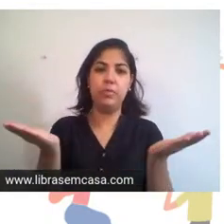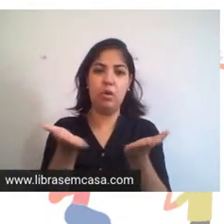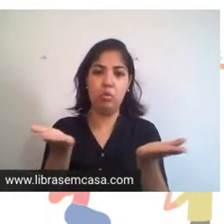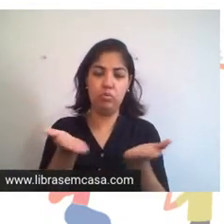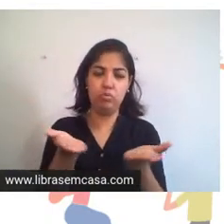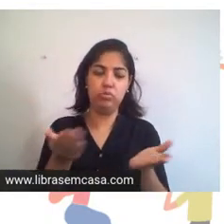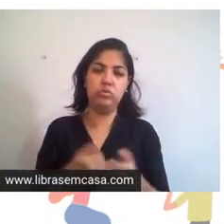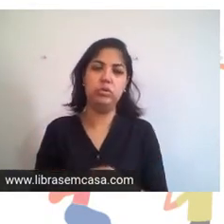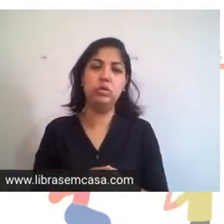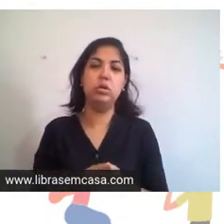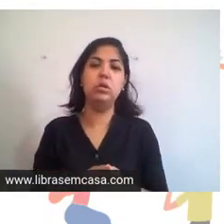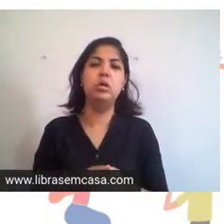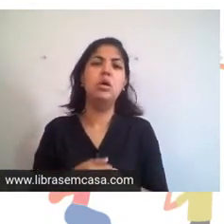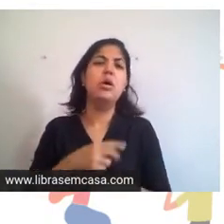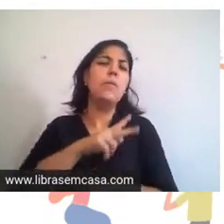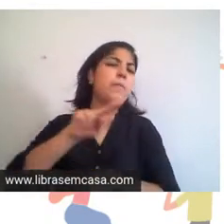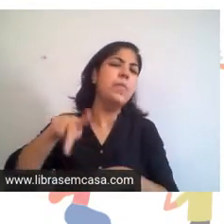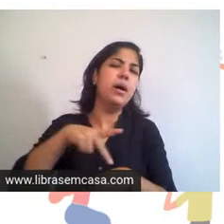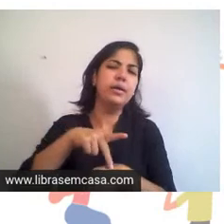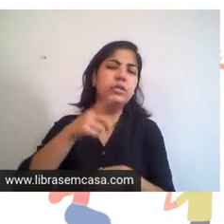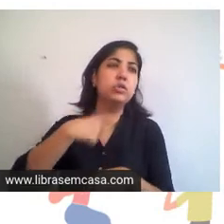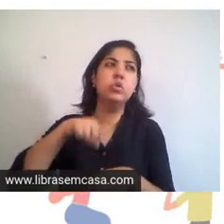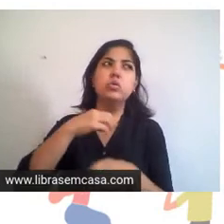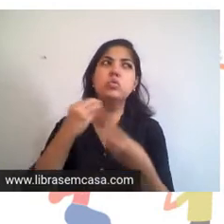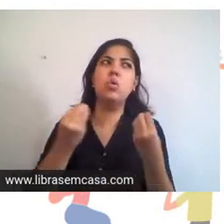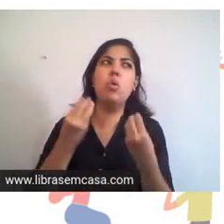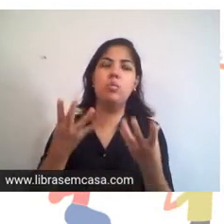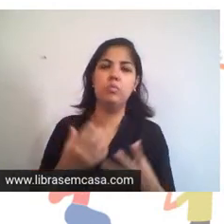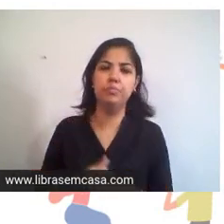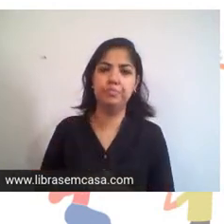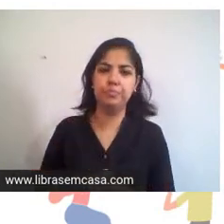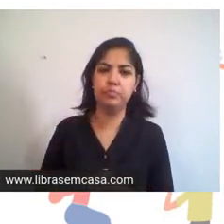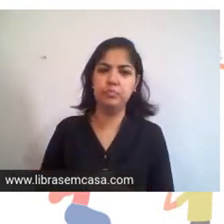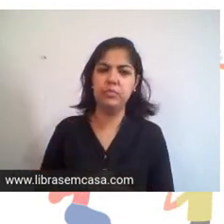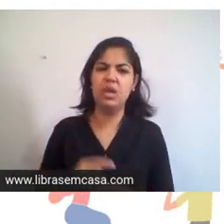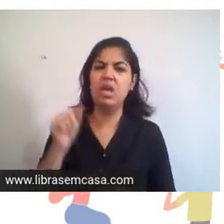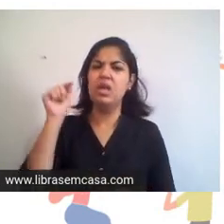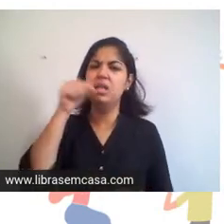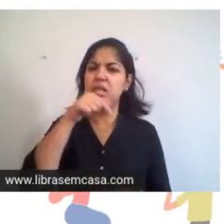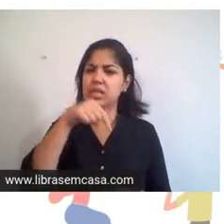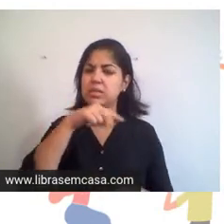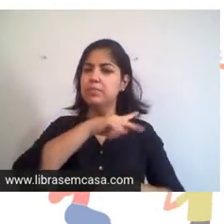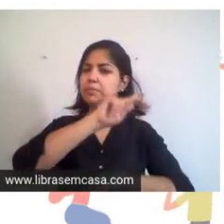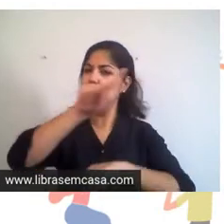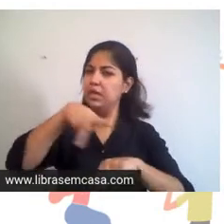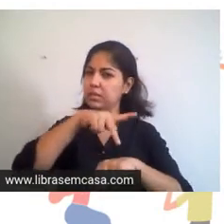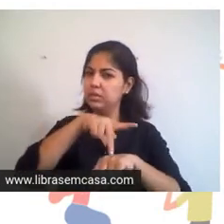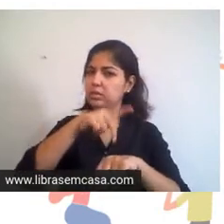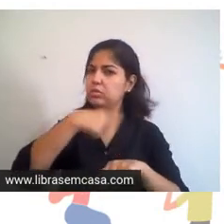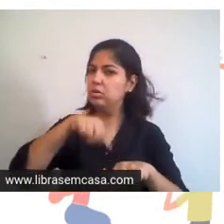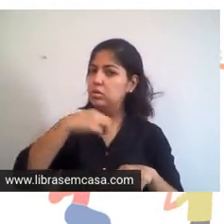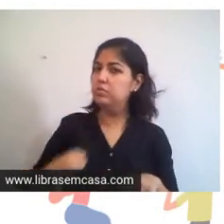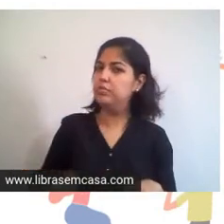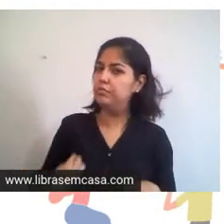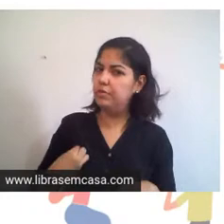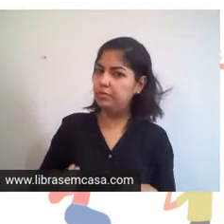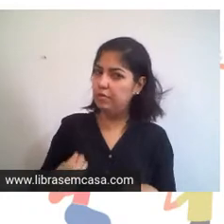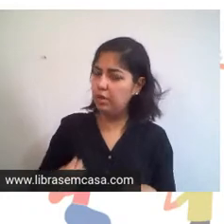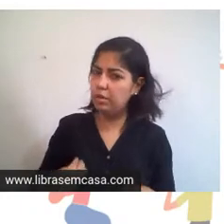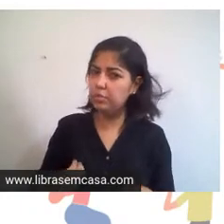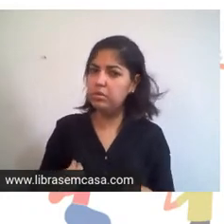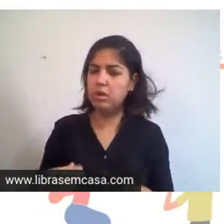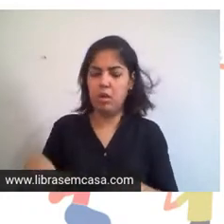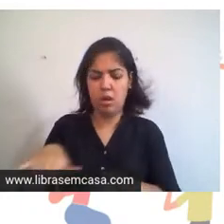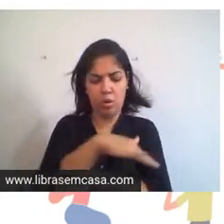seríamos? No mundo de hoje, nesse país que vivemos, nesse mundo que vivemos, na rua que tem nossa casa,